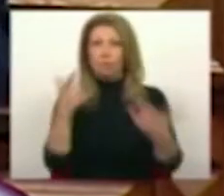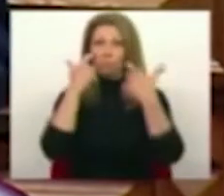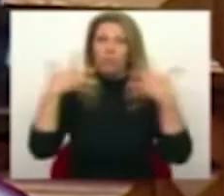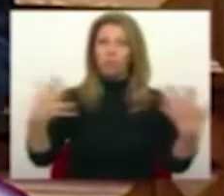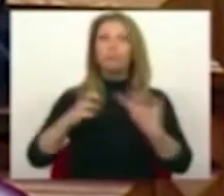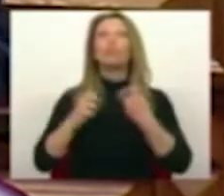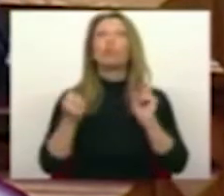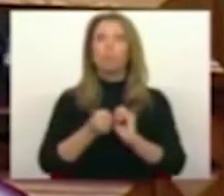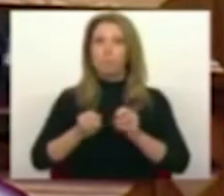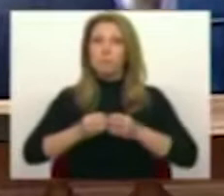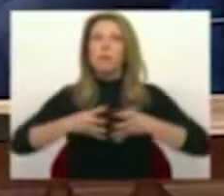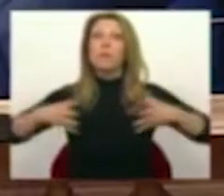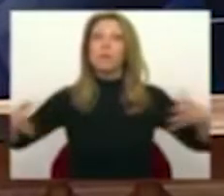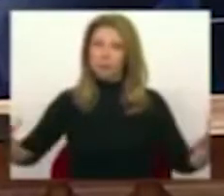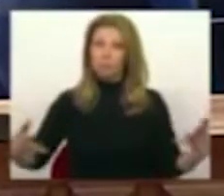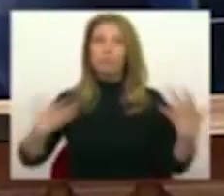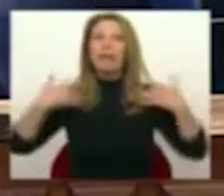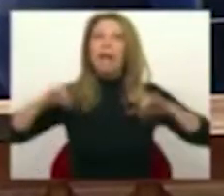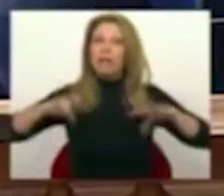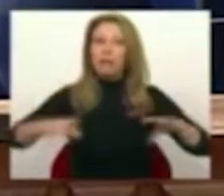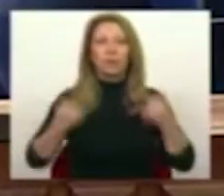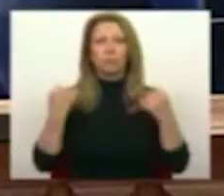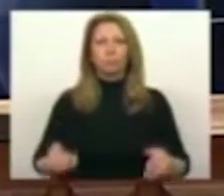problemas vão aumentar inevitavelmente.